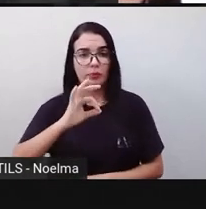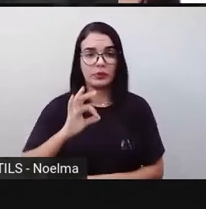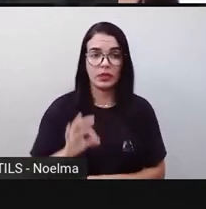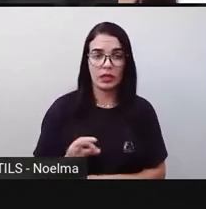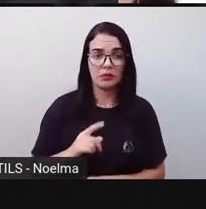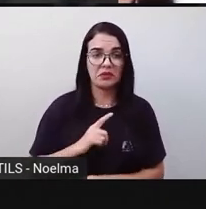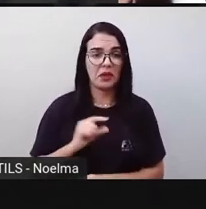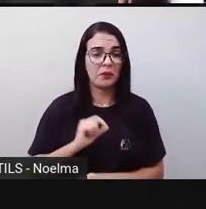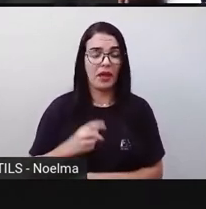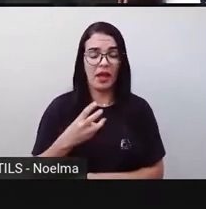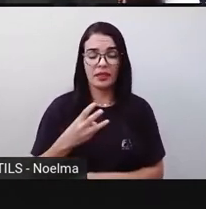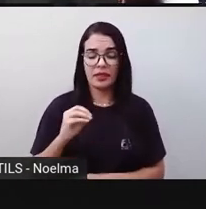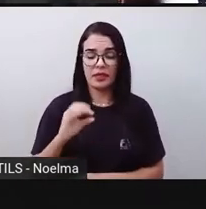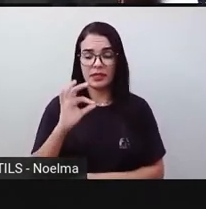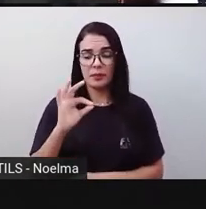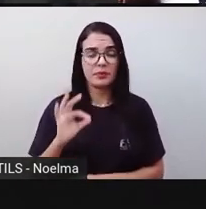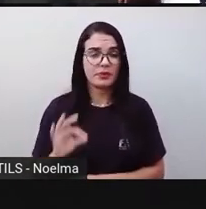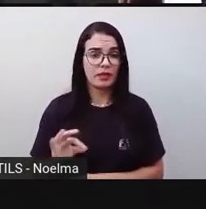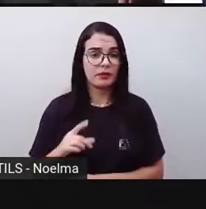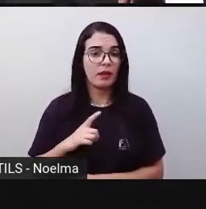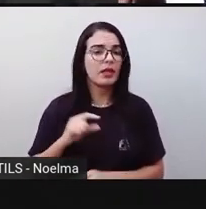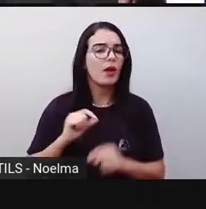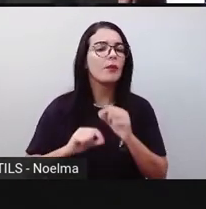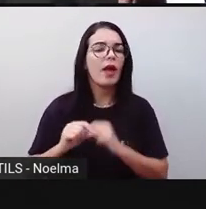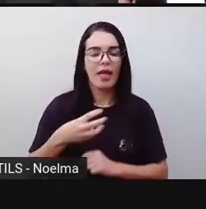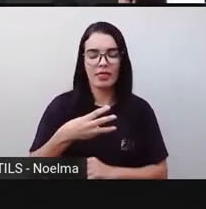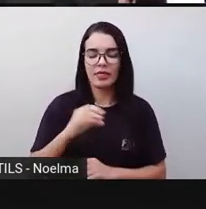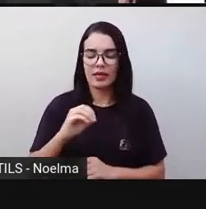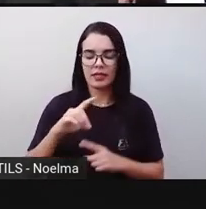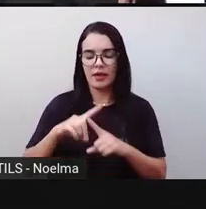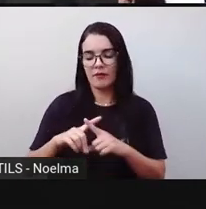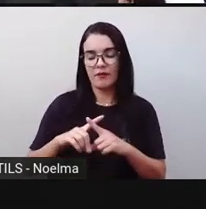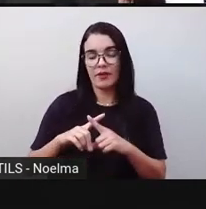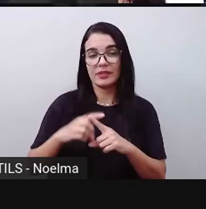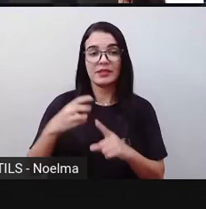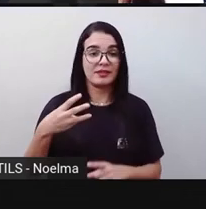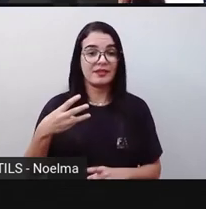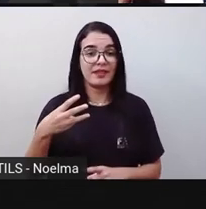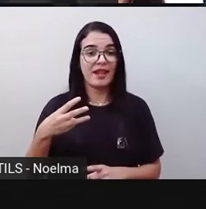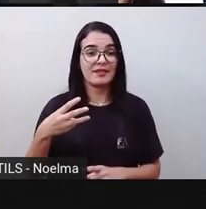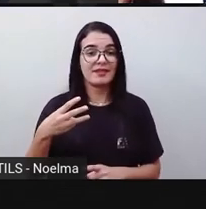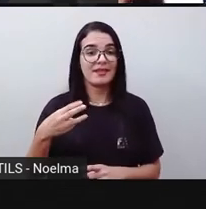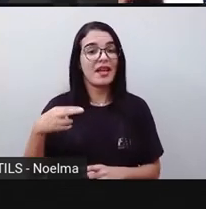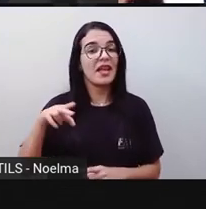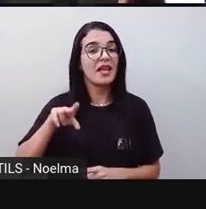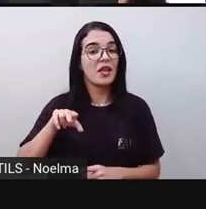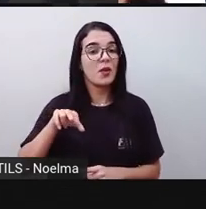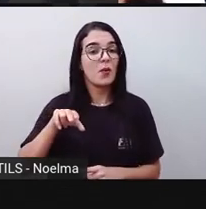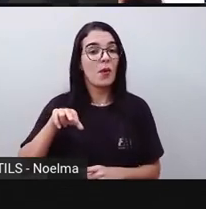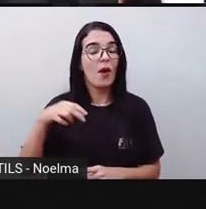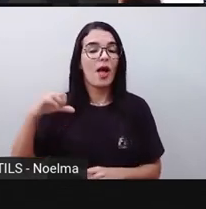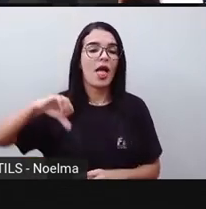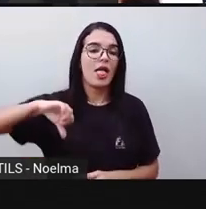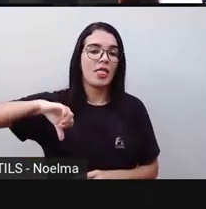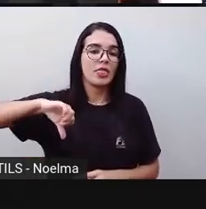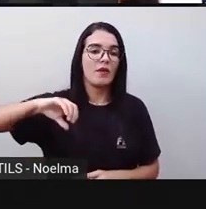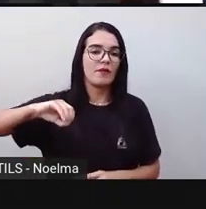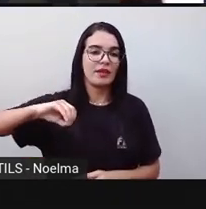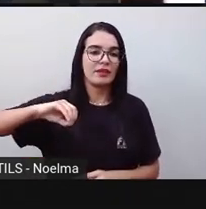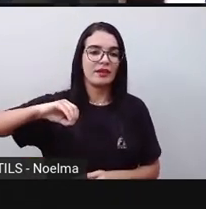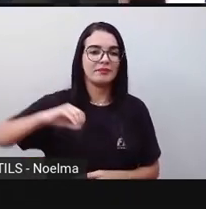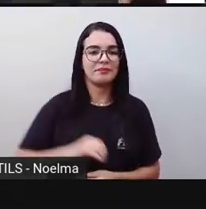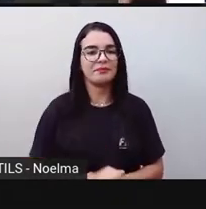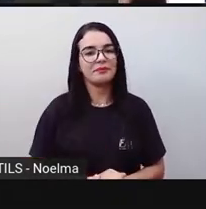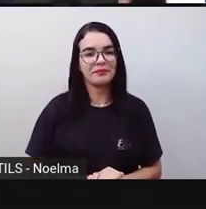exemplo, para calcular 30%, é só multiplicar 30 vezes 3. E é igual a